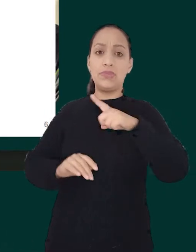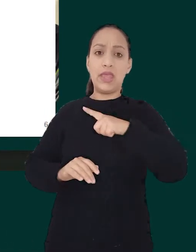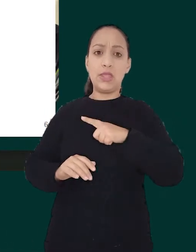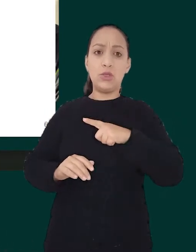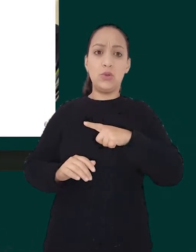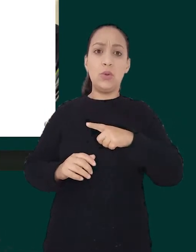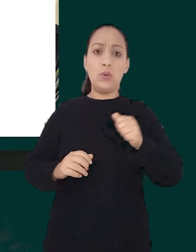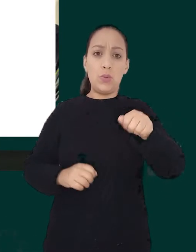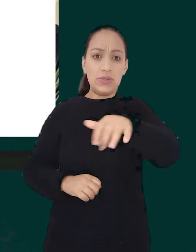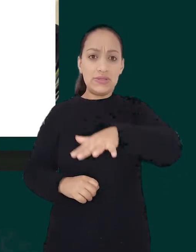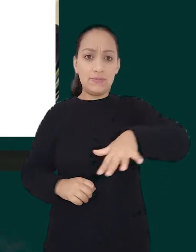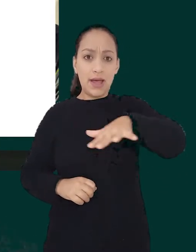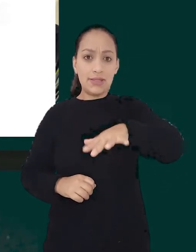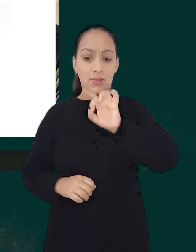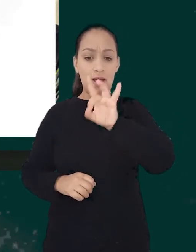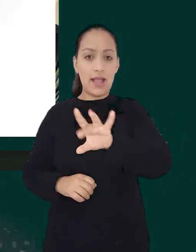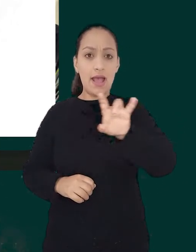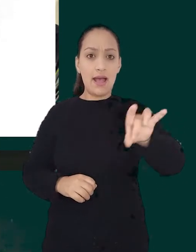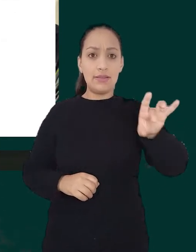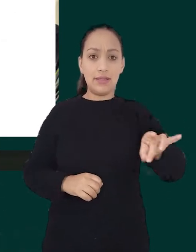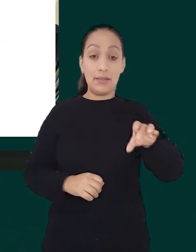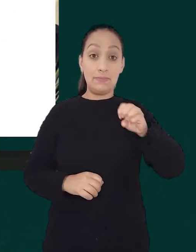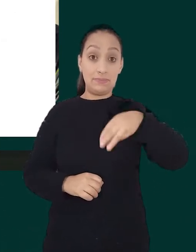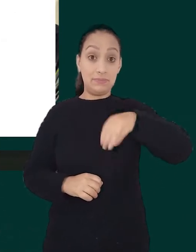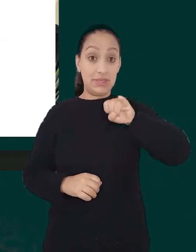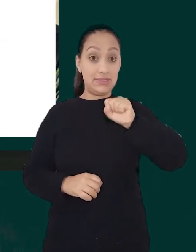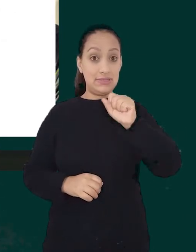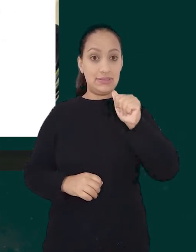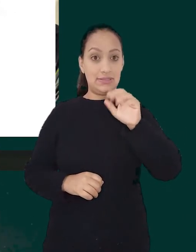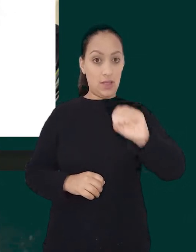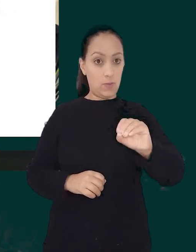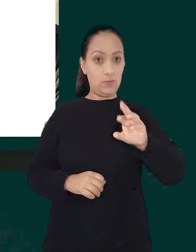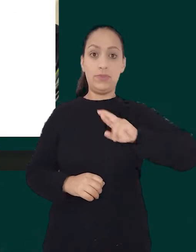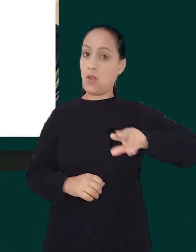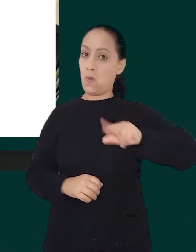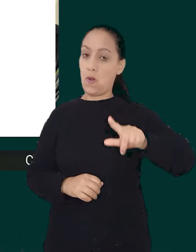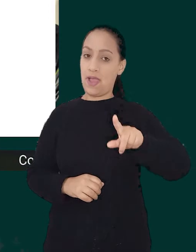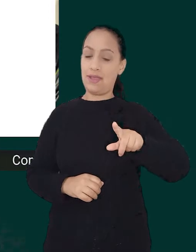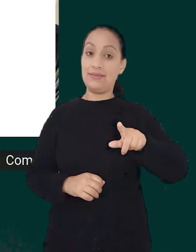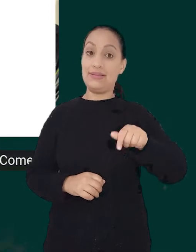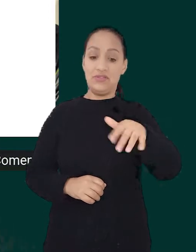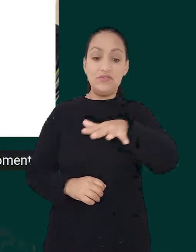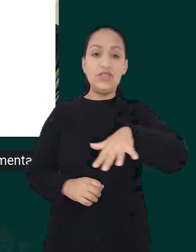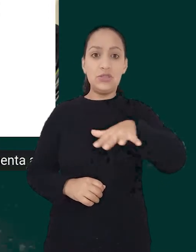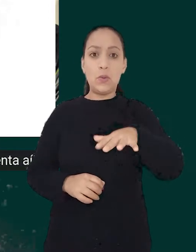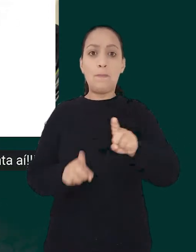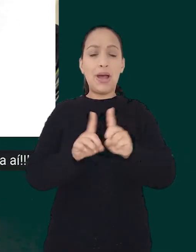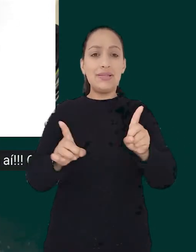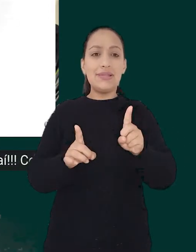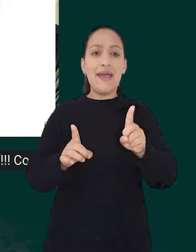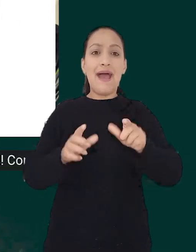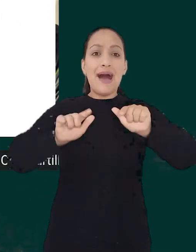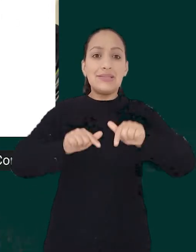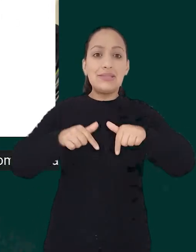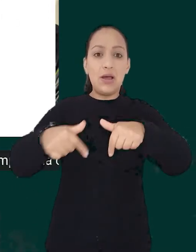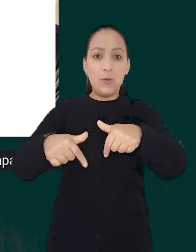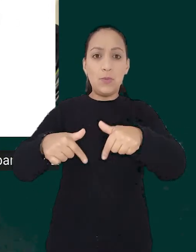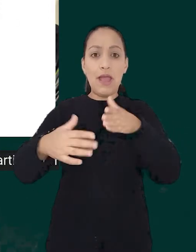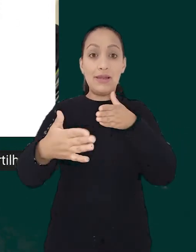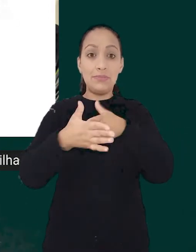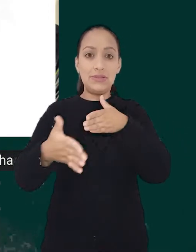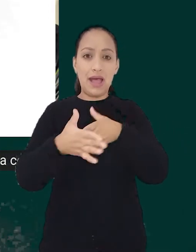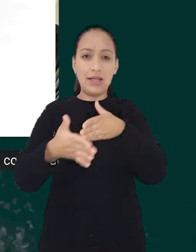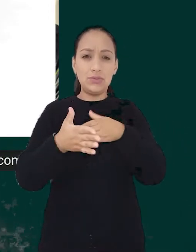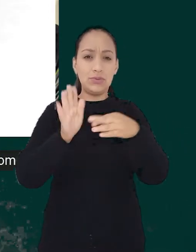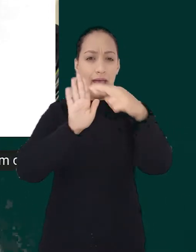caso, não um espaço físico, tá, mas um espaço de ações limitado. Então, eu não vou deixar com